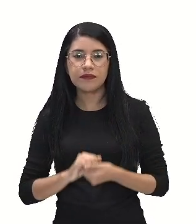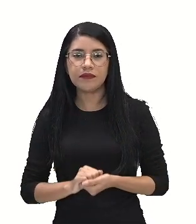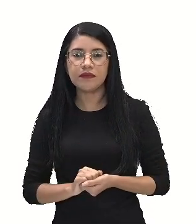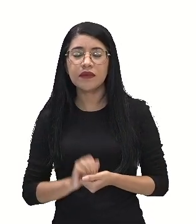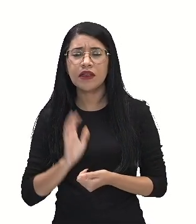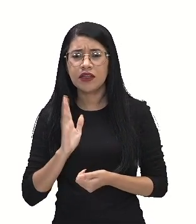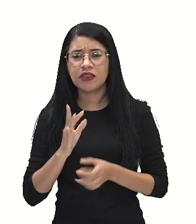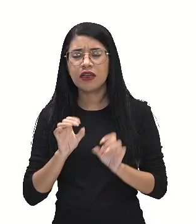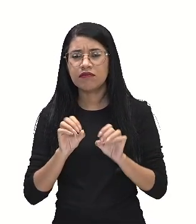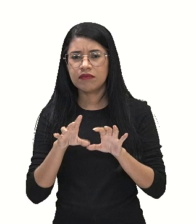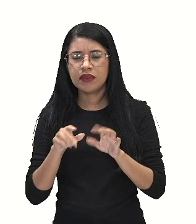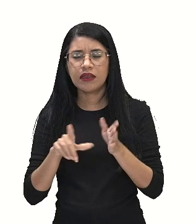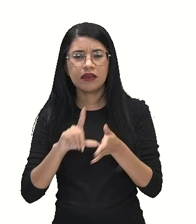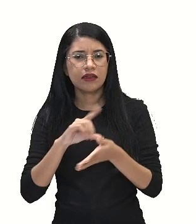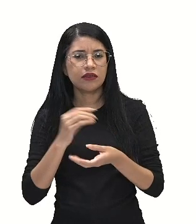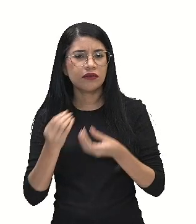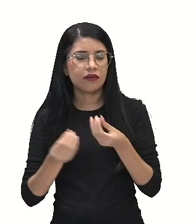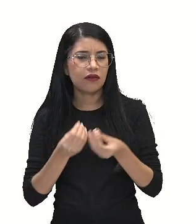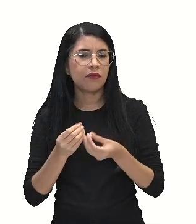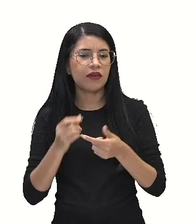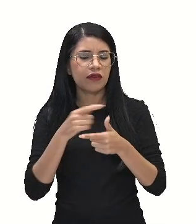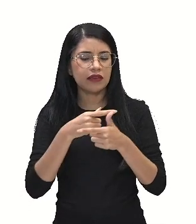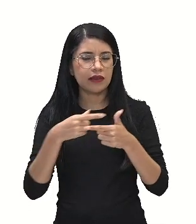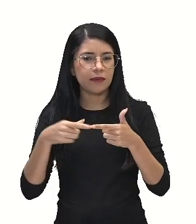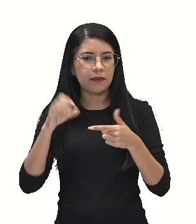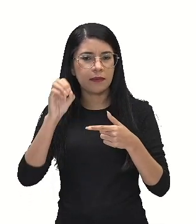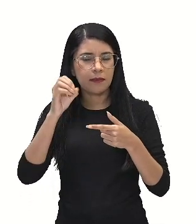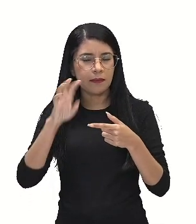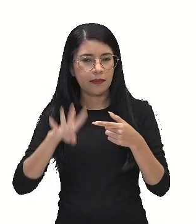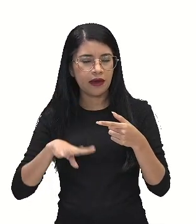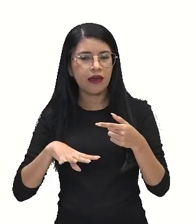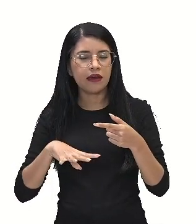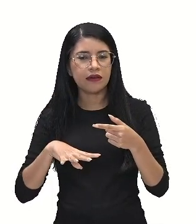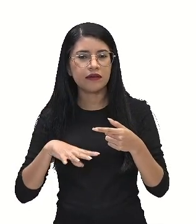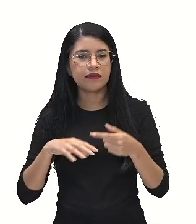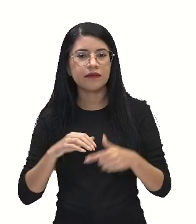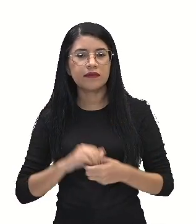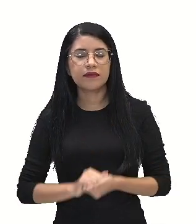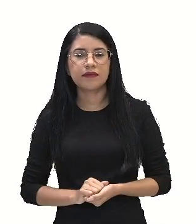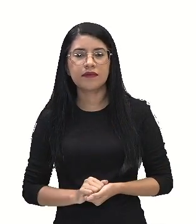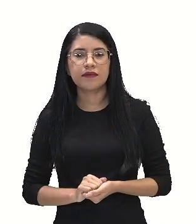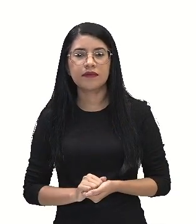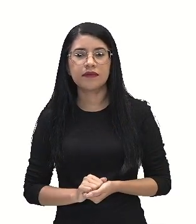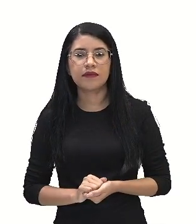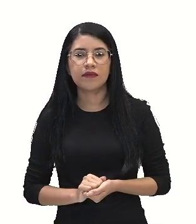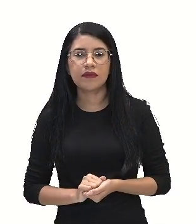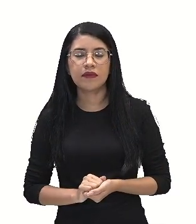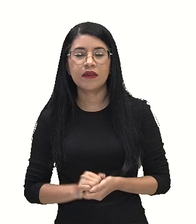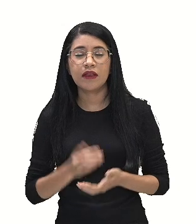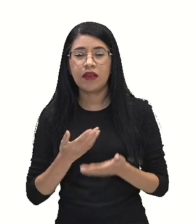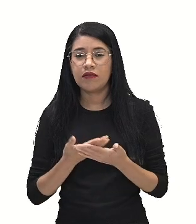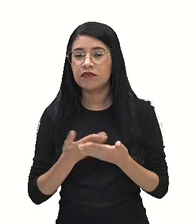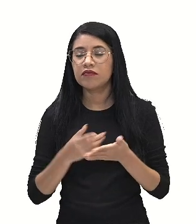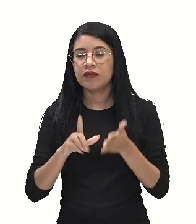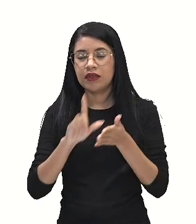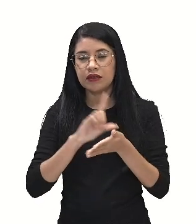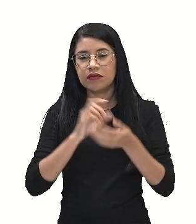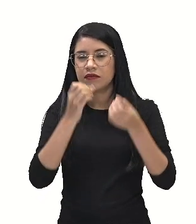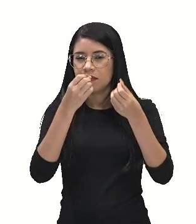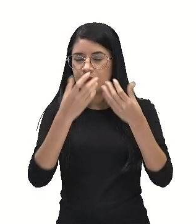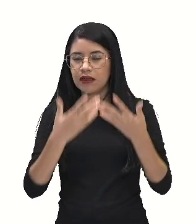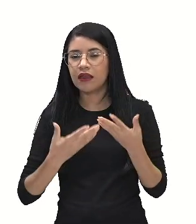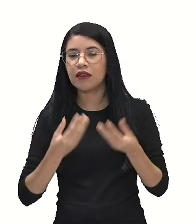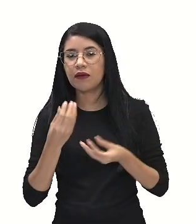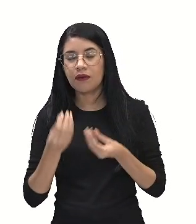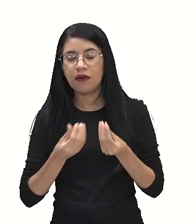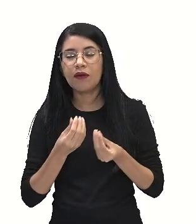para vocês como é que a gente trabalha a decomposição, né, em fatores primos. Em outras aulas, né, nós já